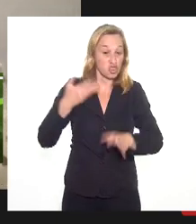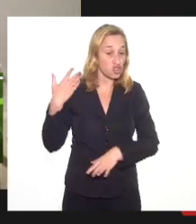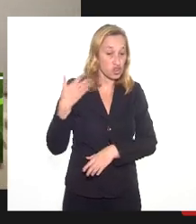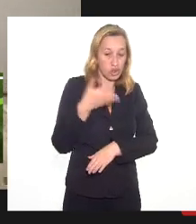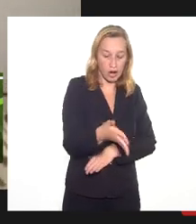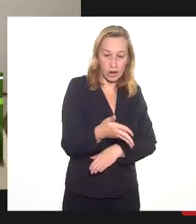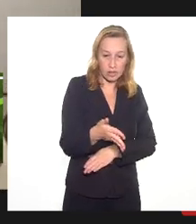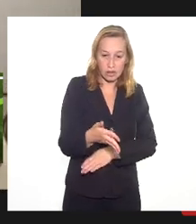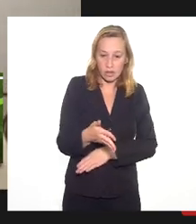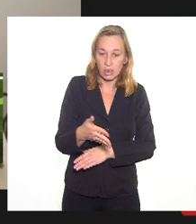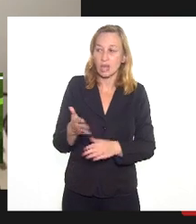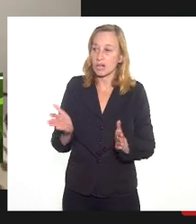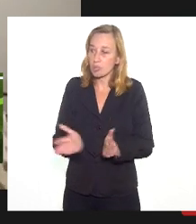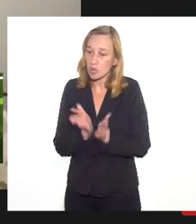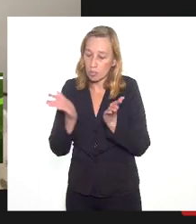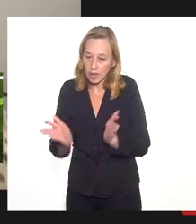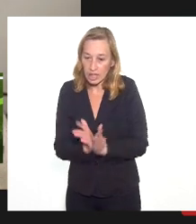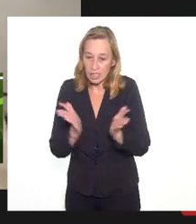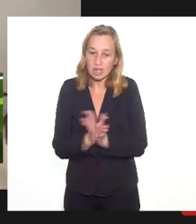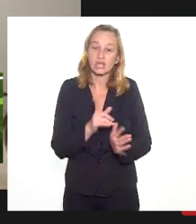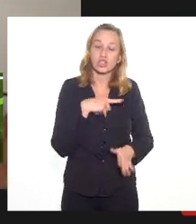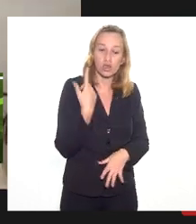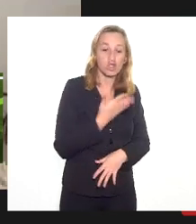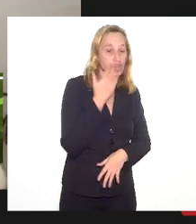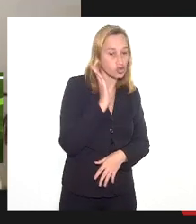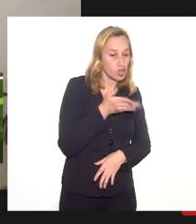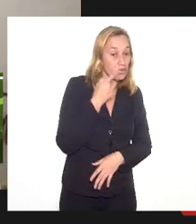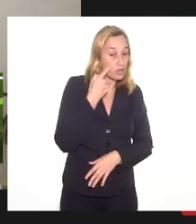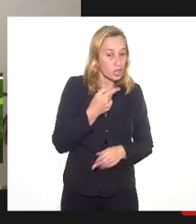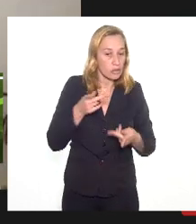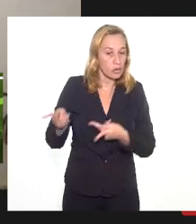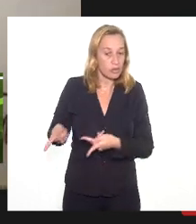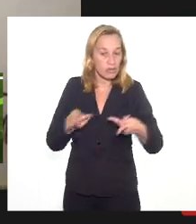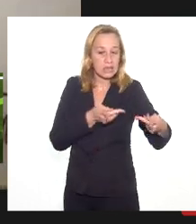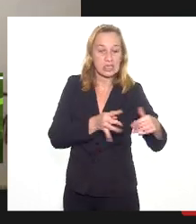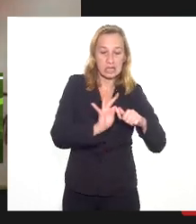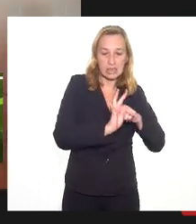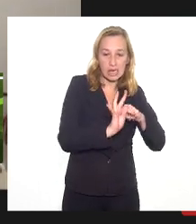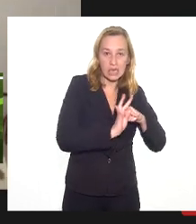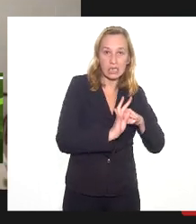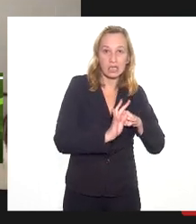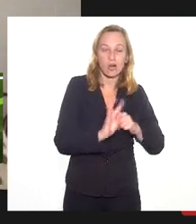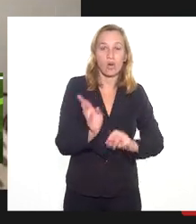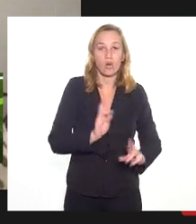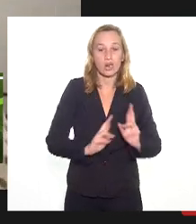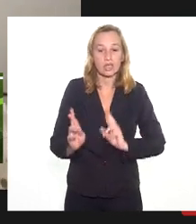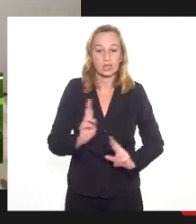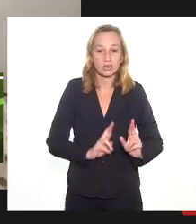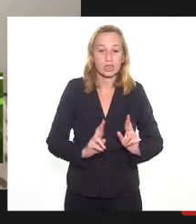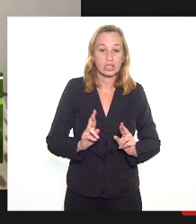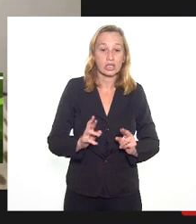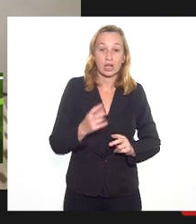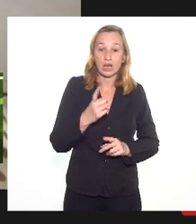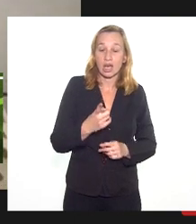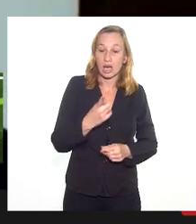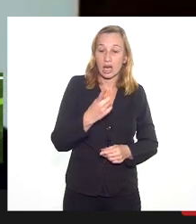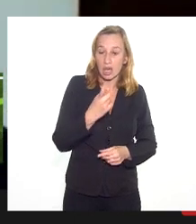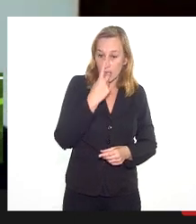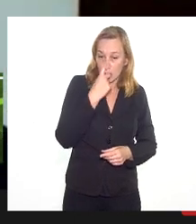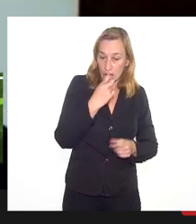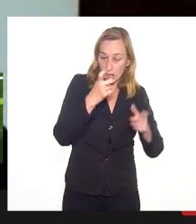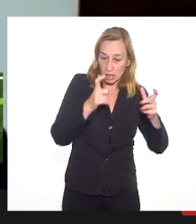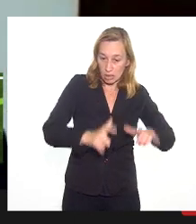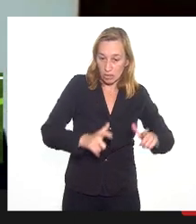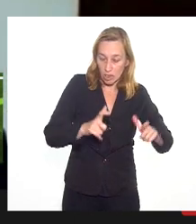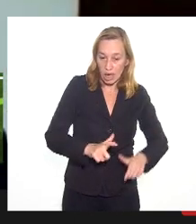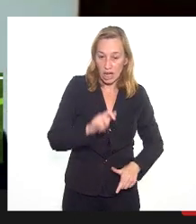diretamente à miserabilidade. Nós já fizemos uma visita técnica com relação aos lixões do Estado